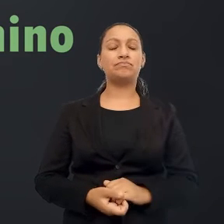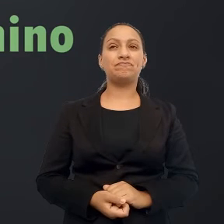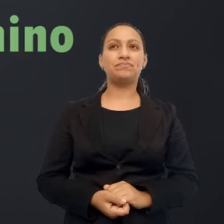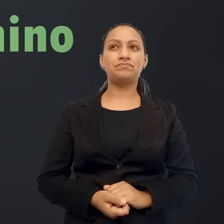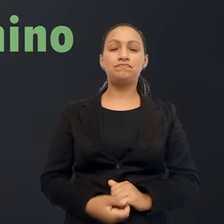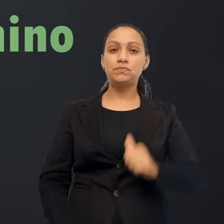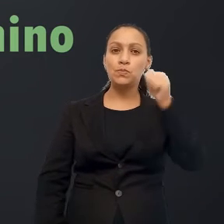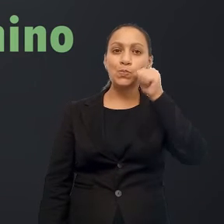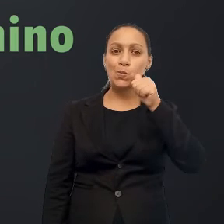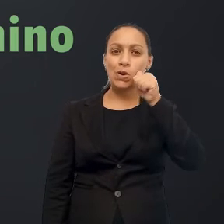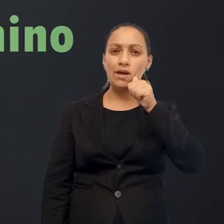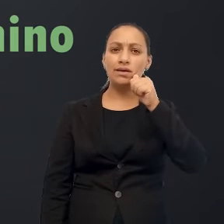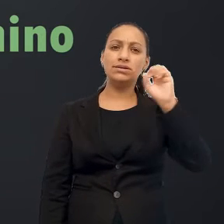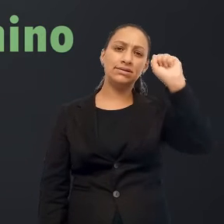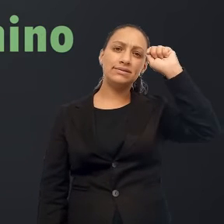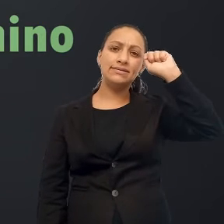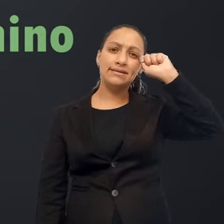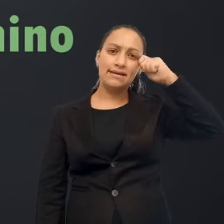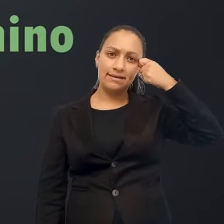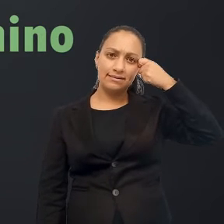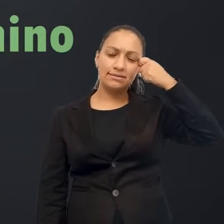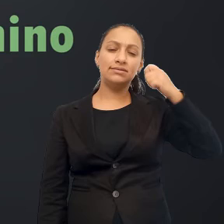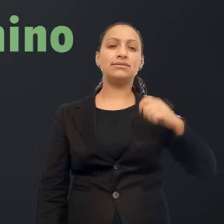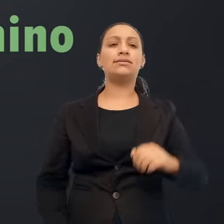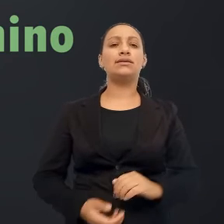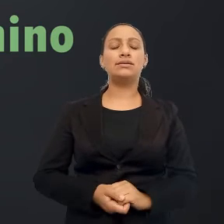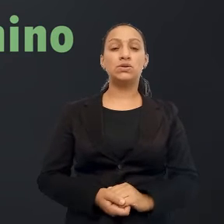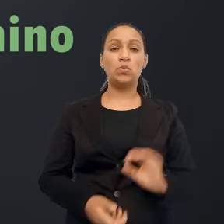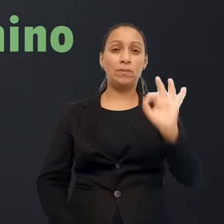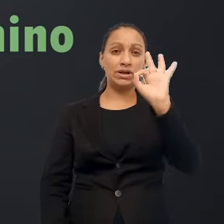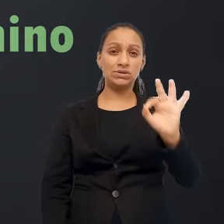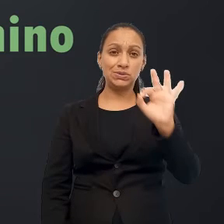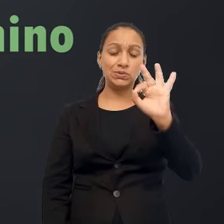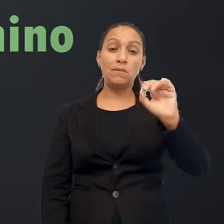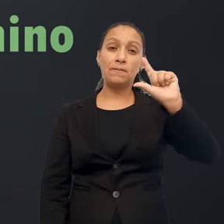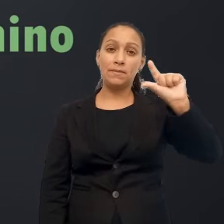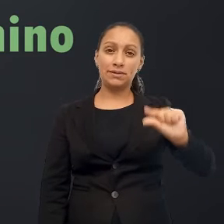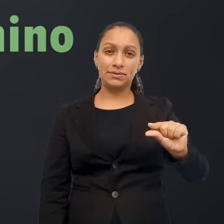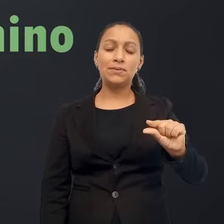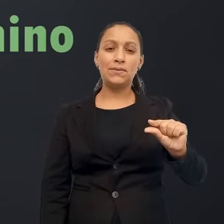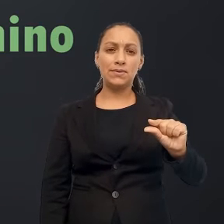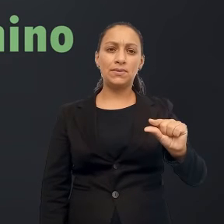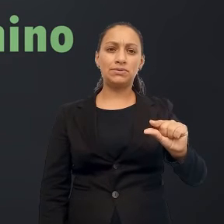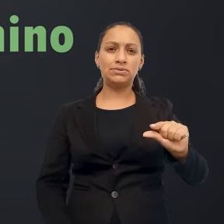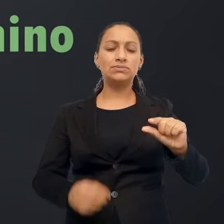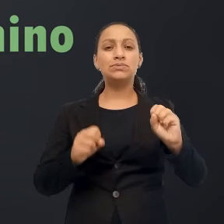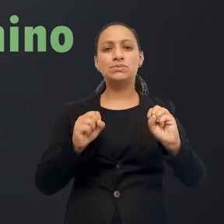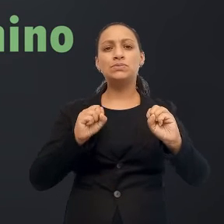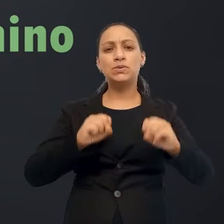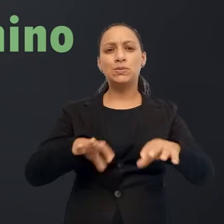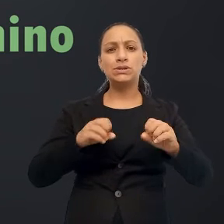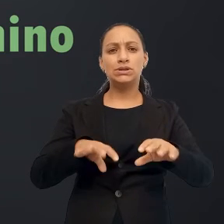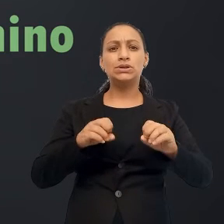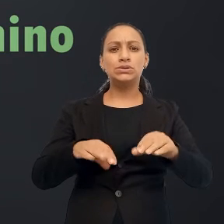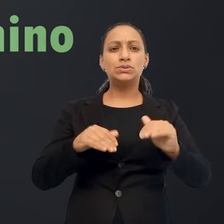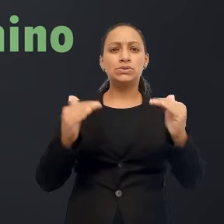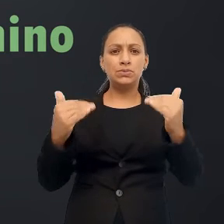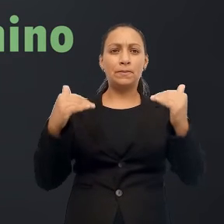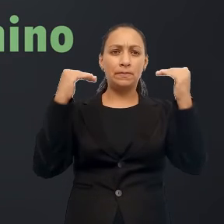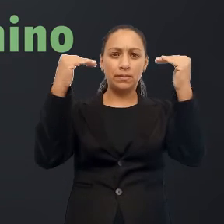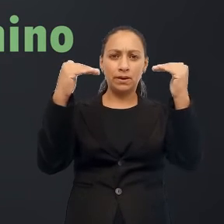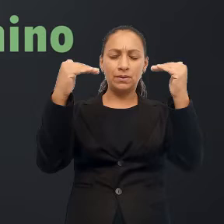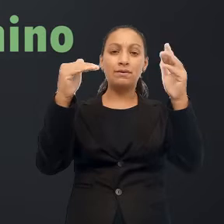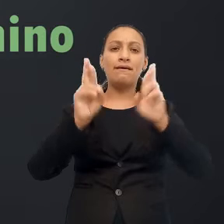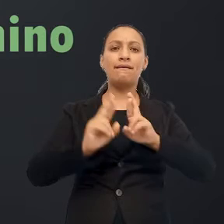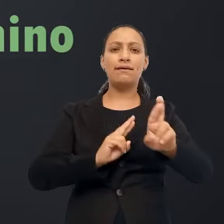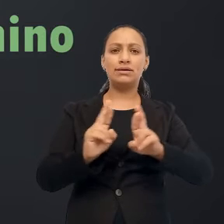as mulheres negras, elas estão em um percentual menor no ensino superior em relação